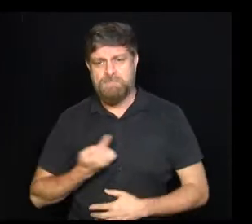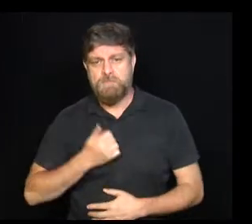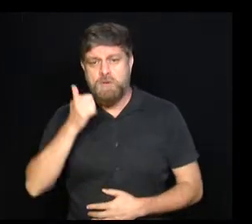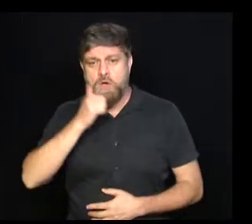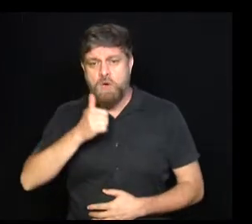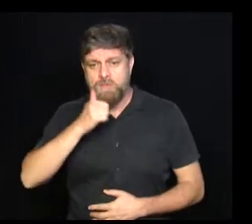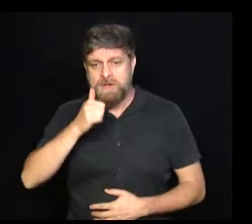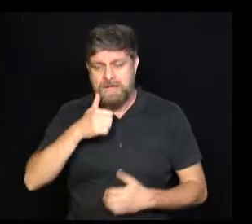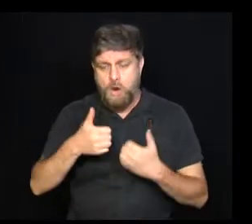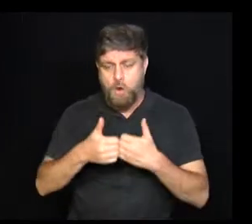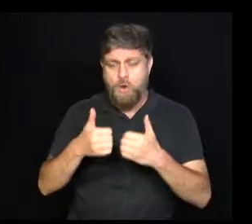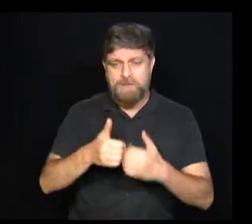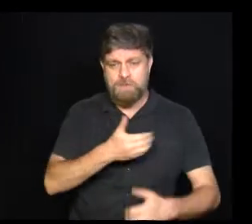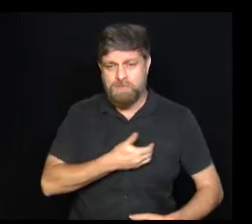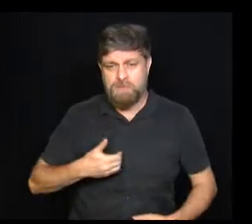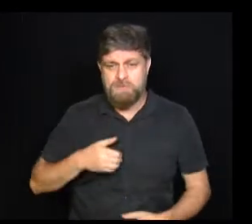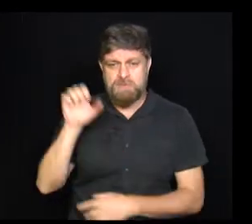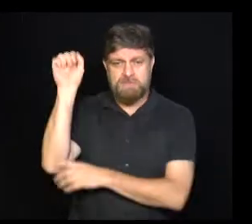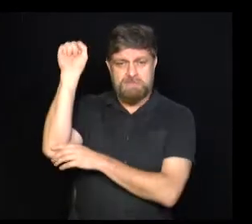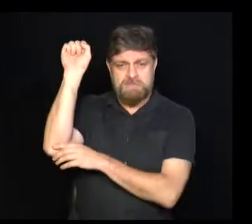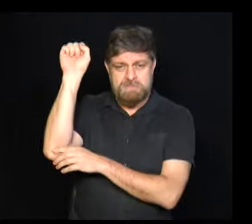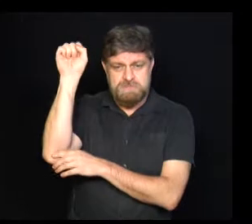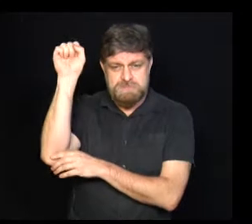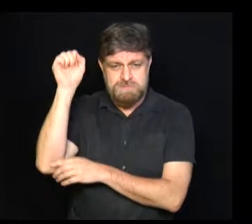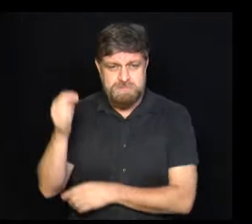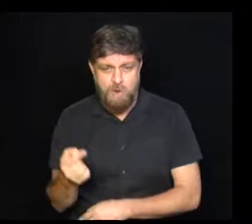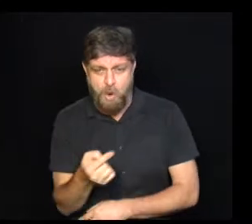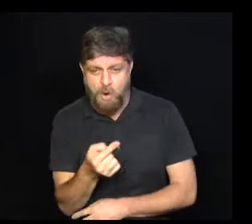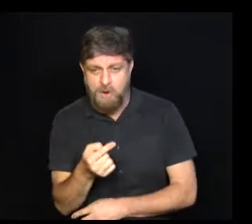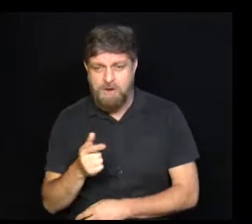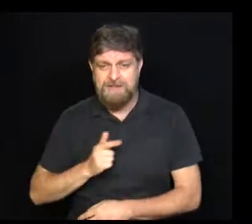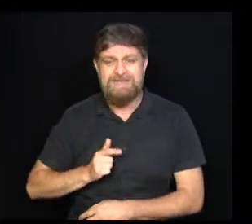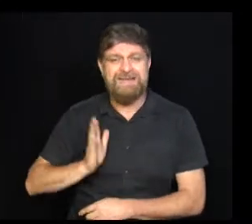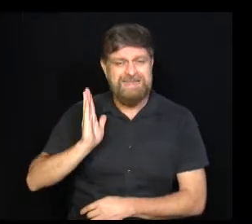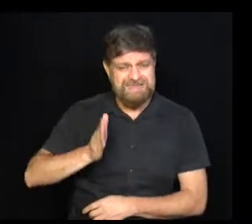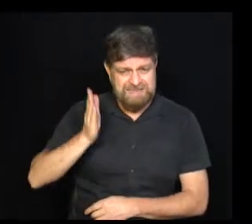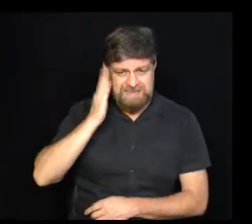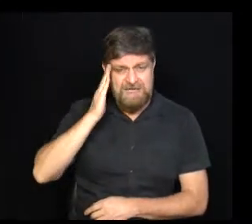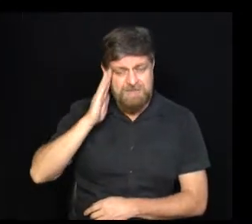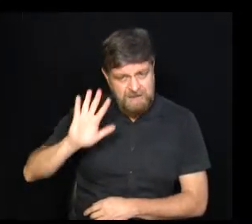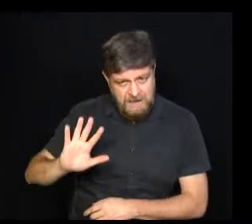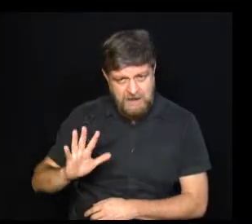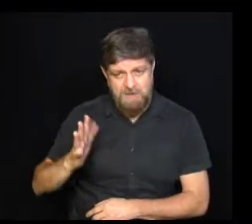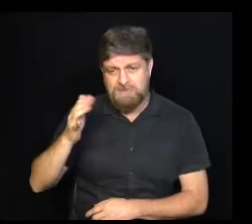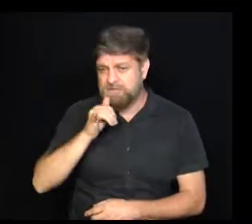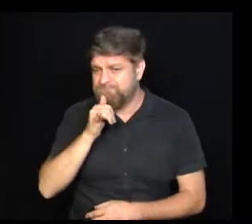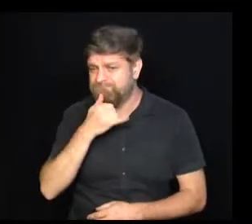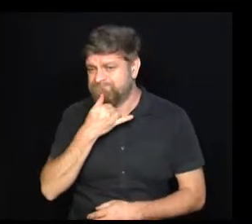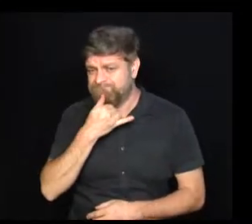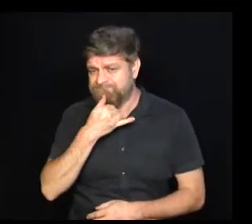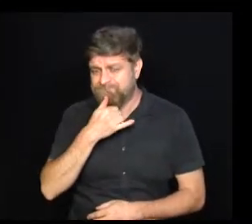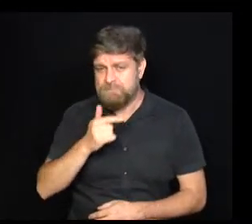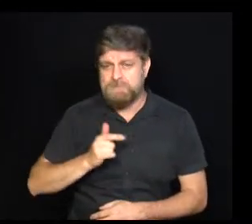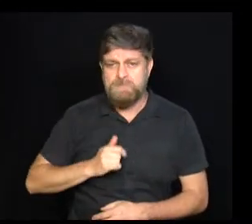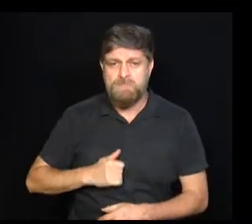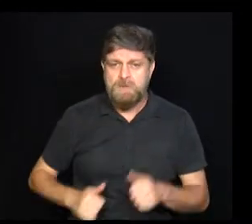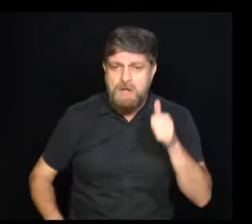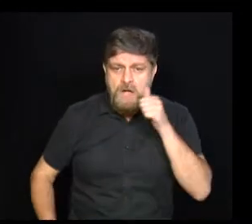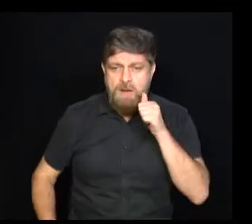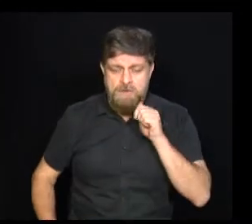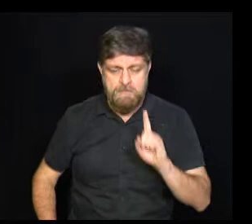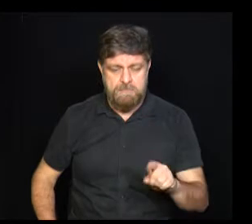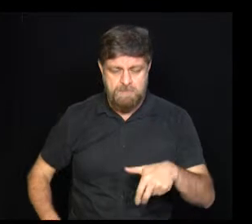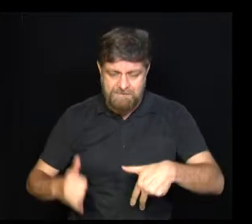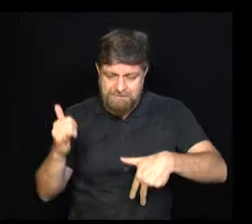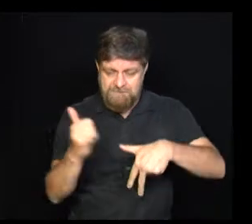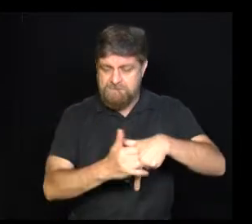transporte coletivo, ou que em algum momento já fizemos uso desse transporte, nós sabemos que isso é fato, infelizmente. Se a mulher não foi vítima,